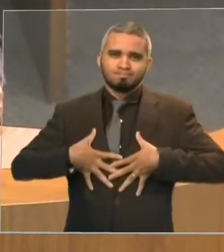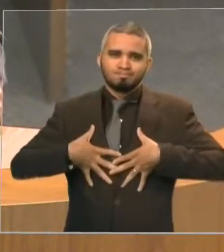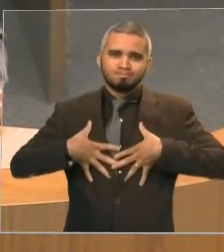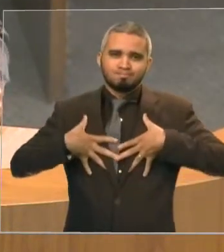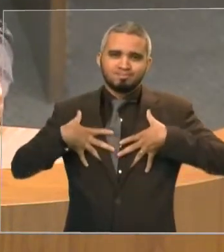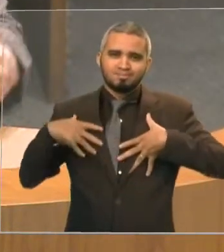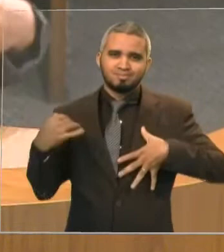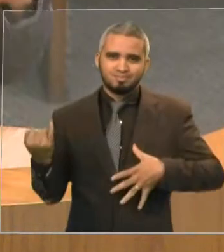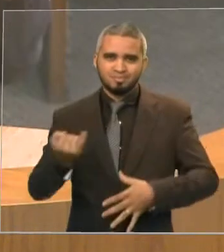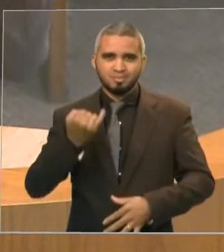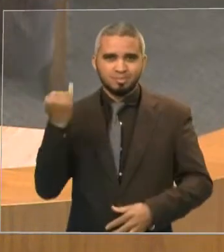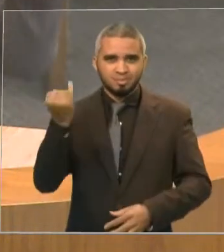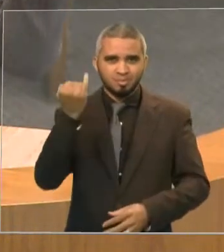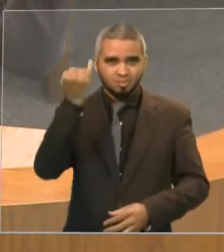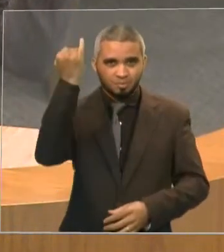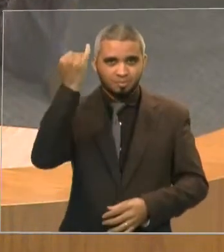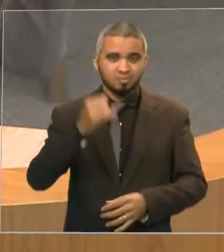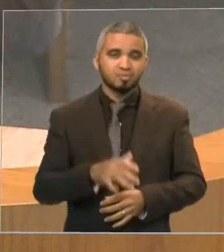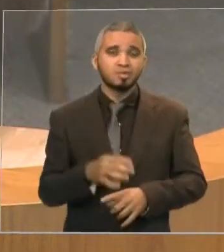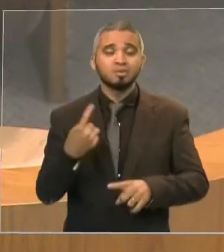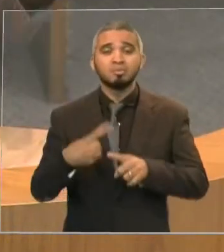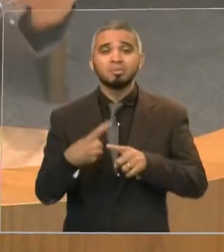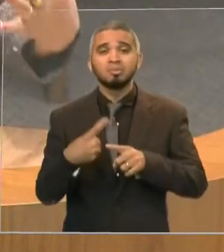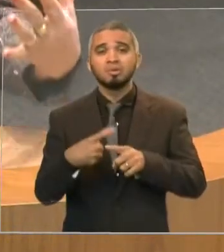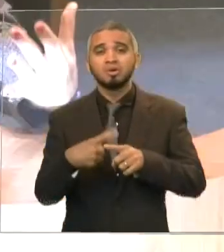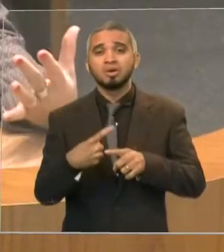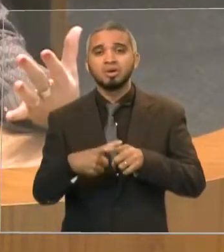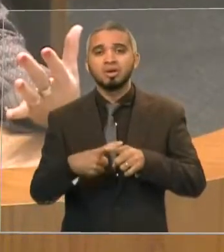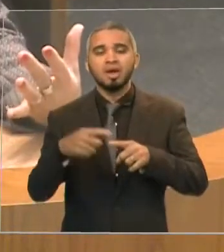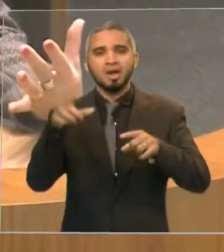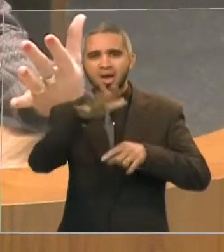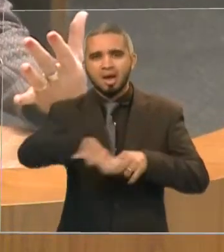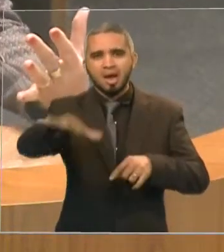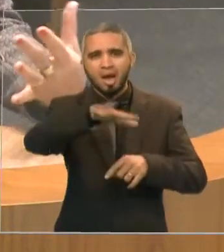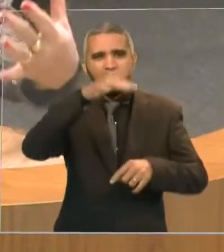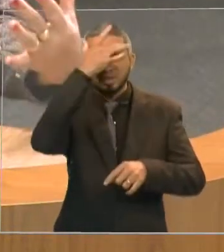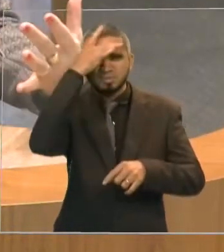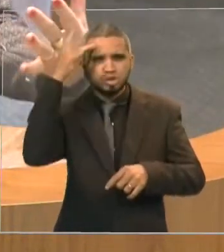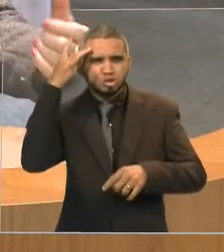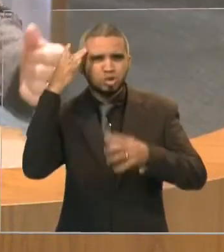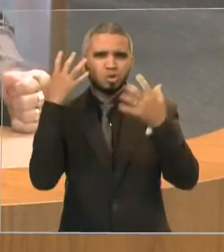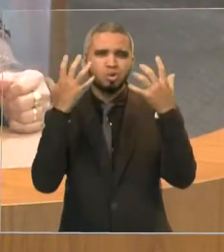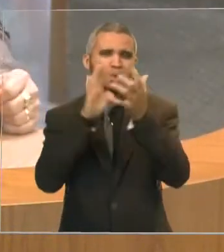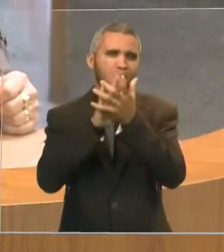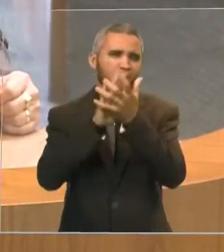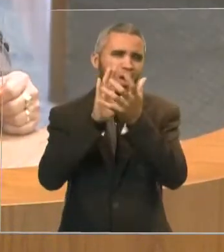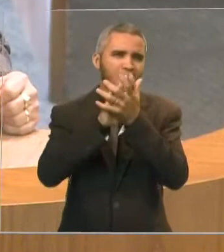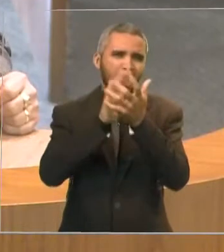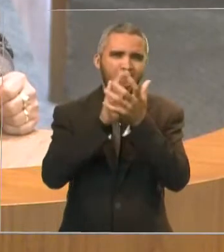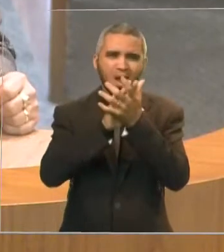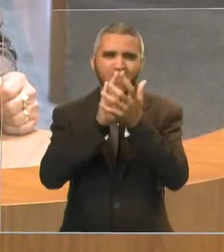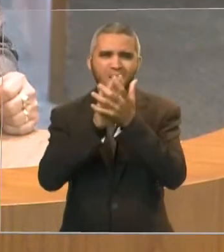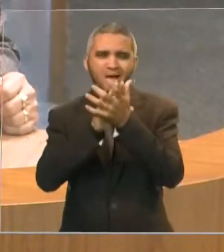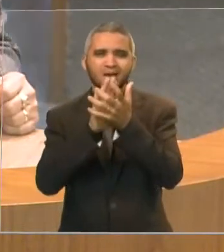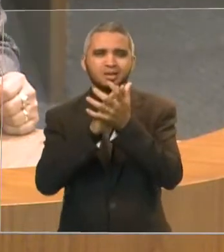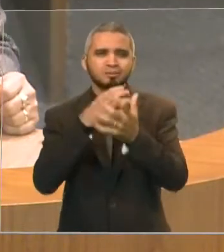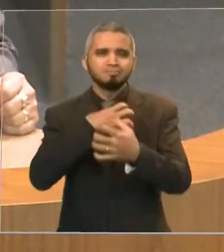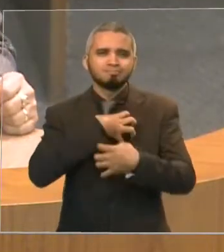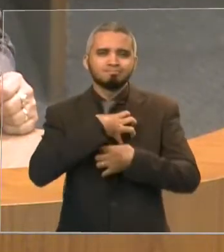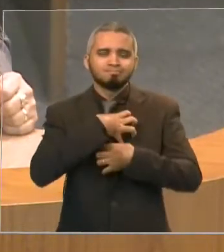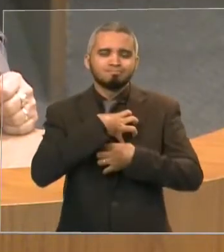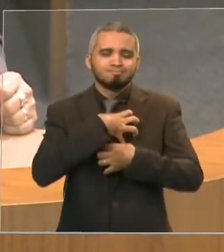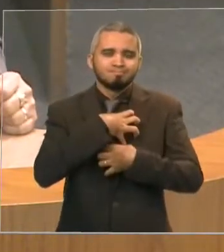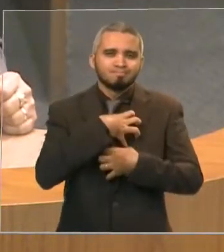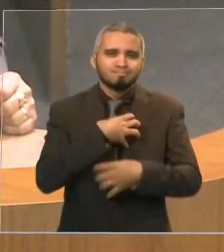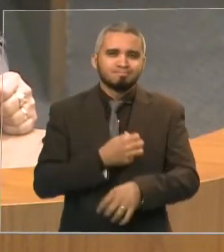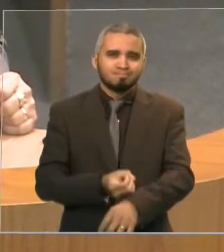momento, porque eu fui muito aplaudida e aí não tiveram coragem de impedir